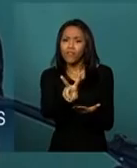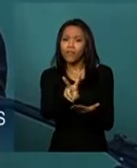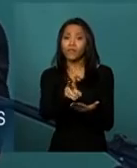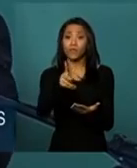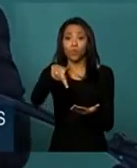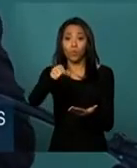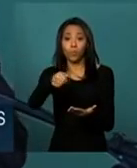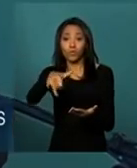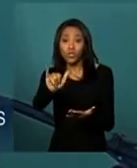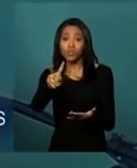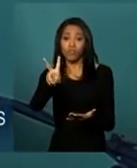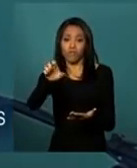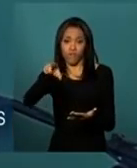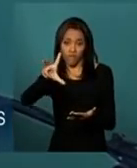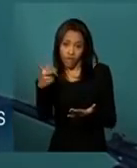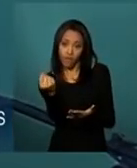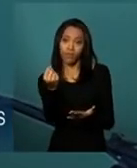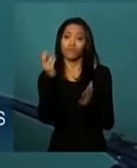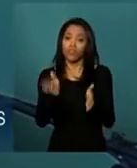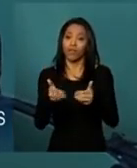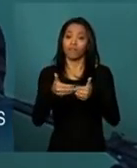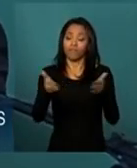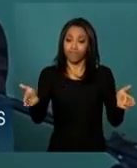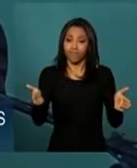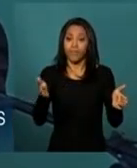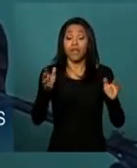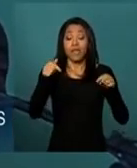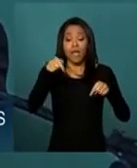Mobilidade na cidade de Teresina. E nessa semana,